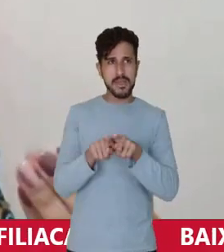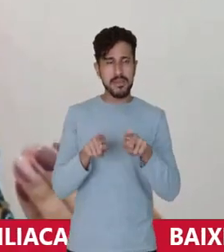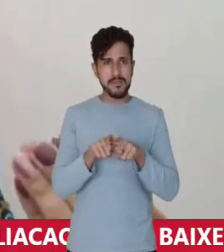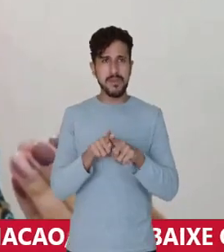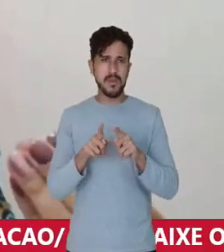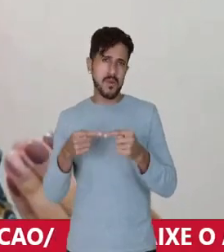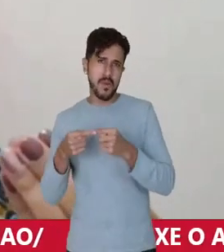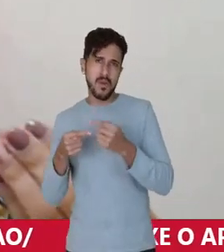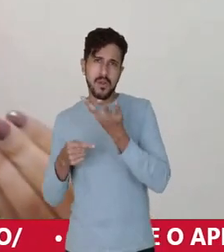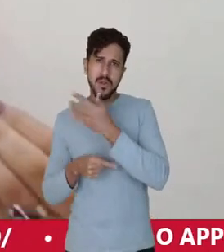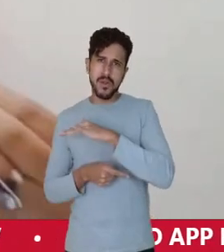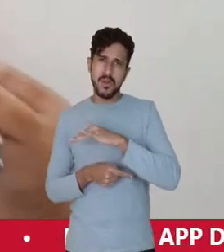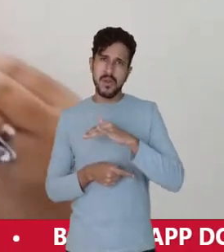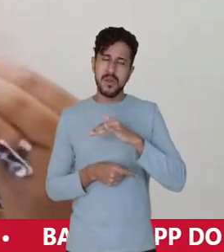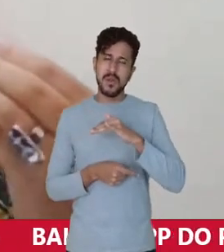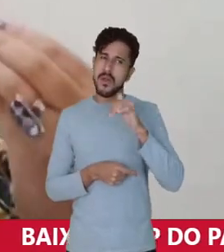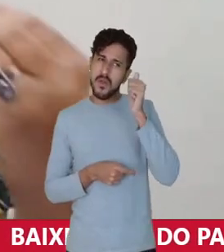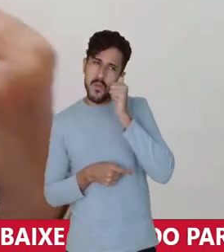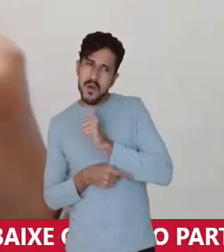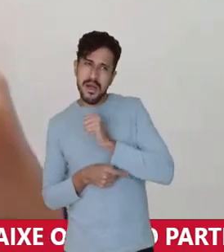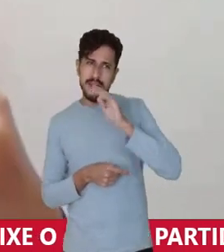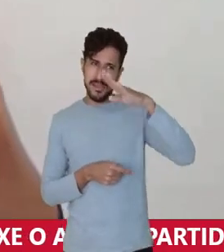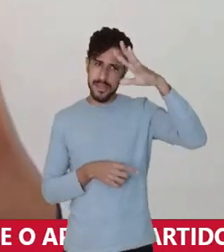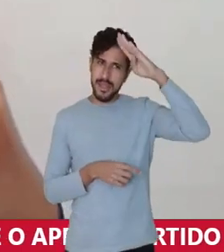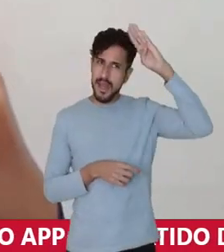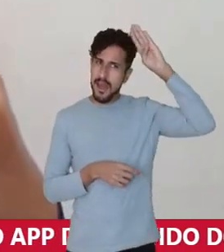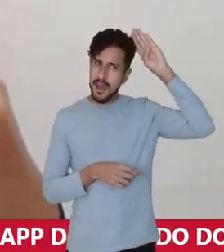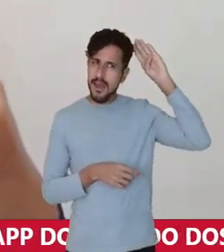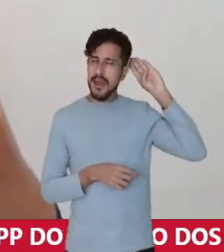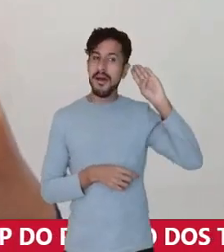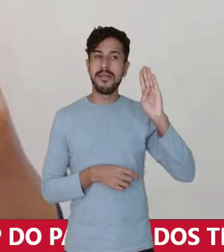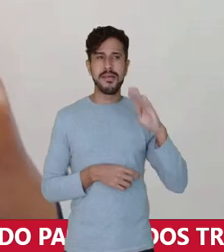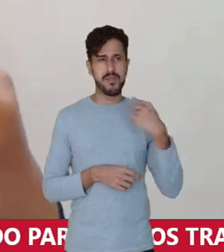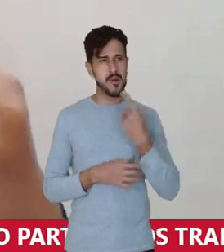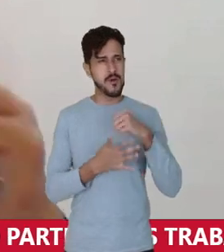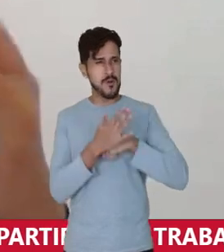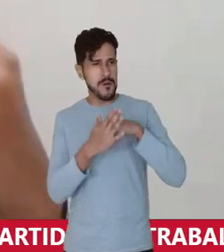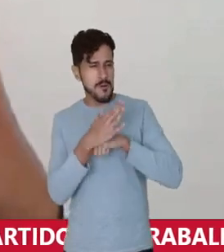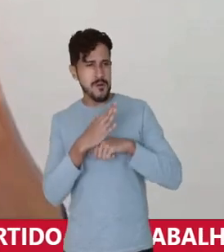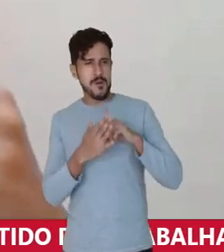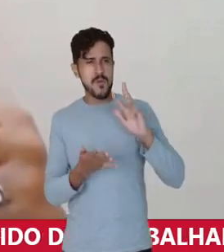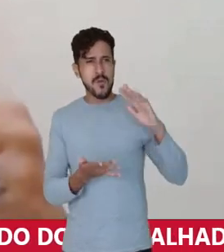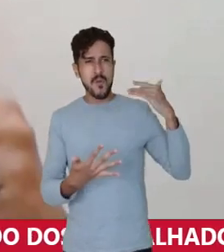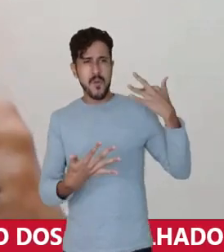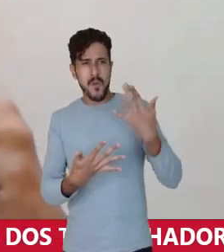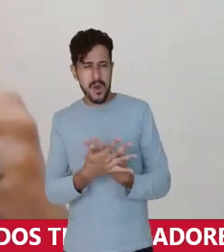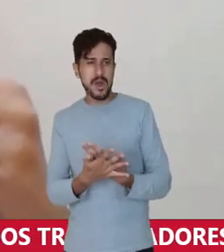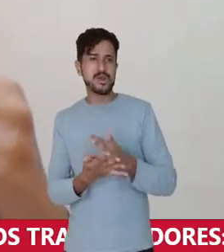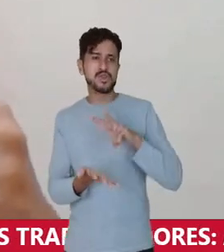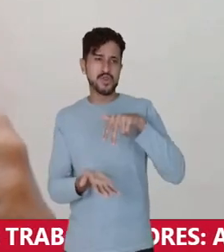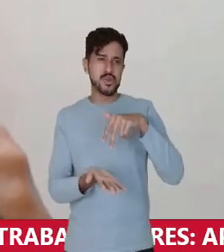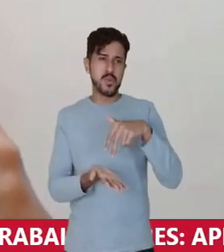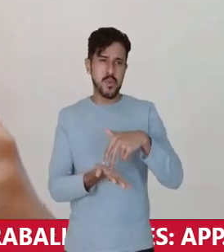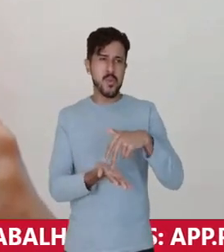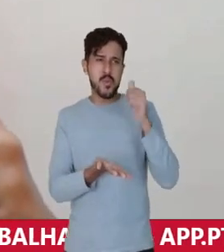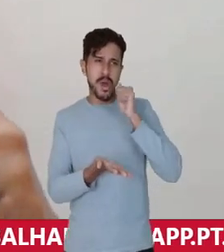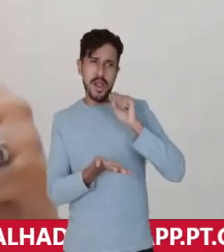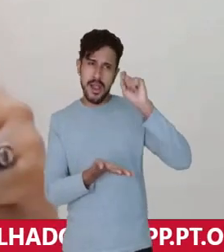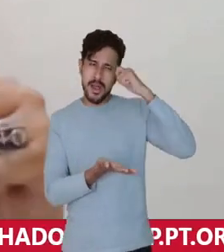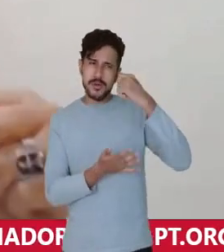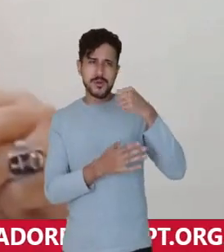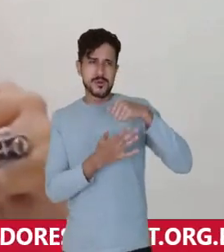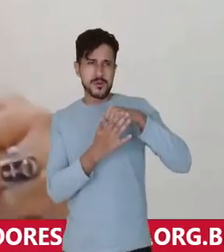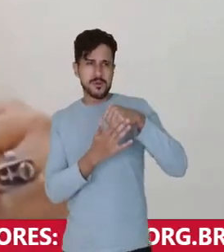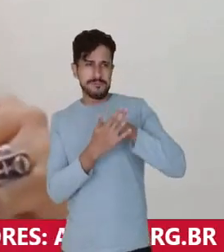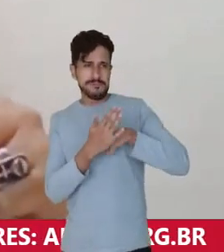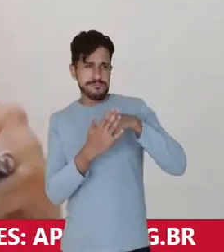pelas mulheres na academia. Interessante que a nossa resistência, historicamente, foi gestada por mulheres negras que resistiram a esse processo